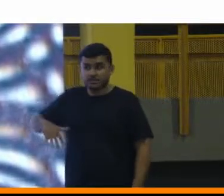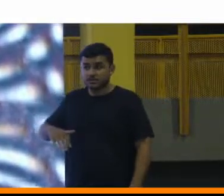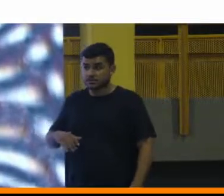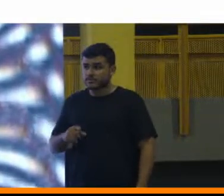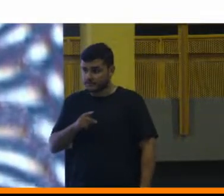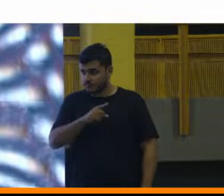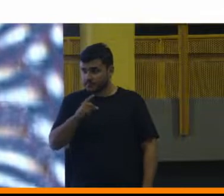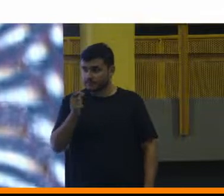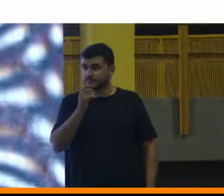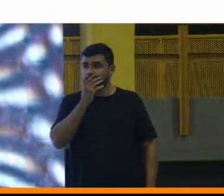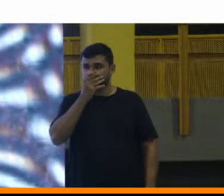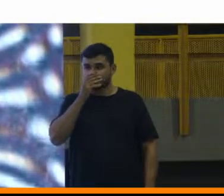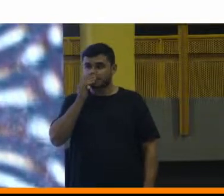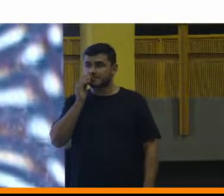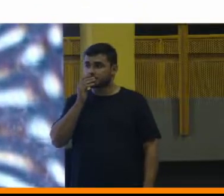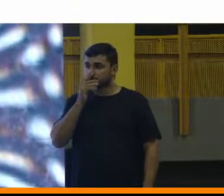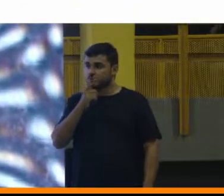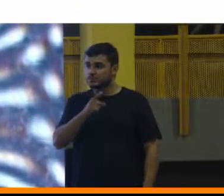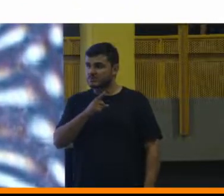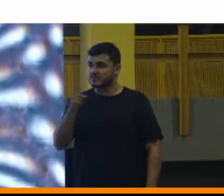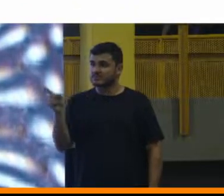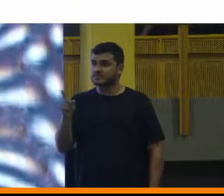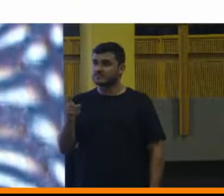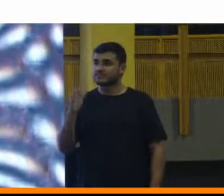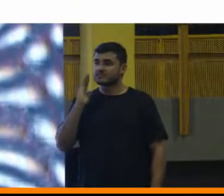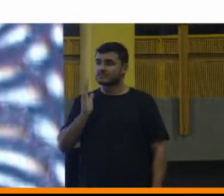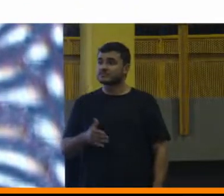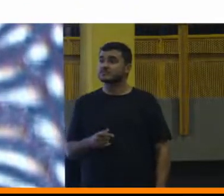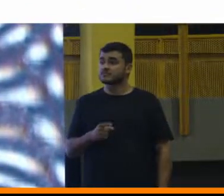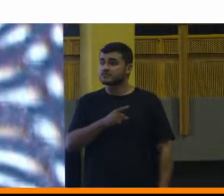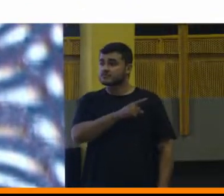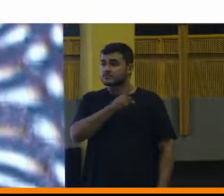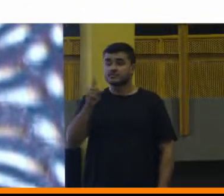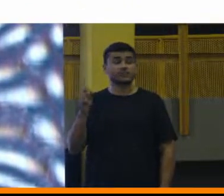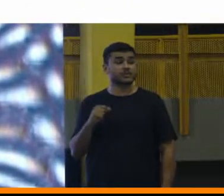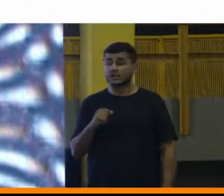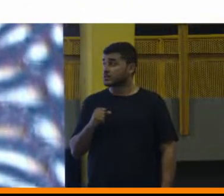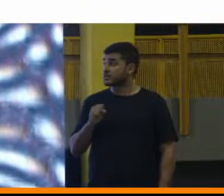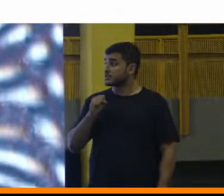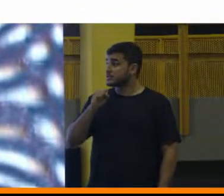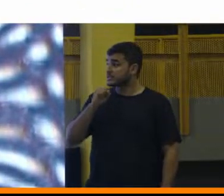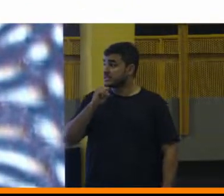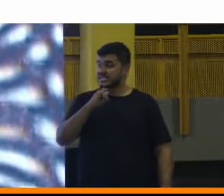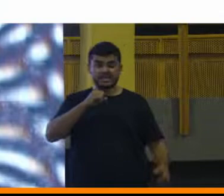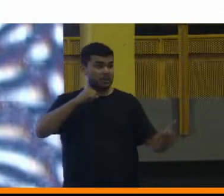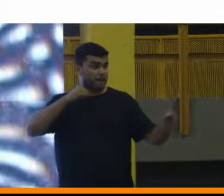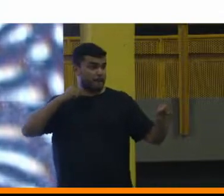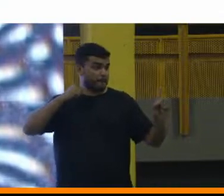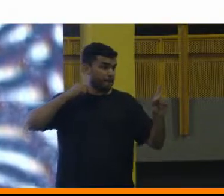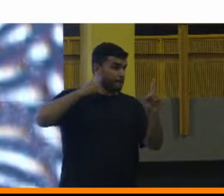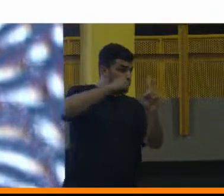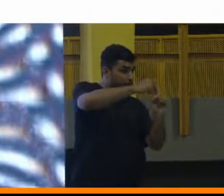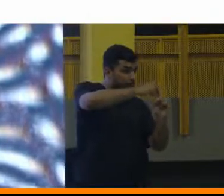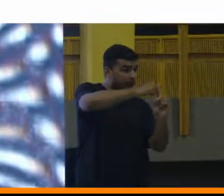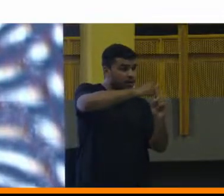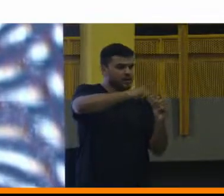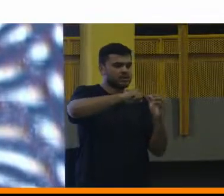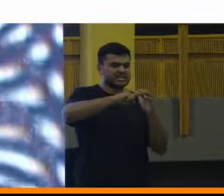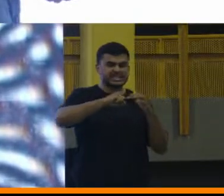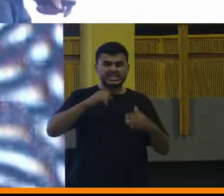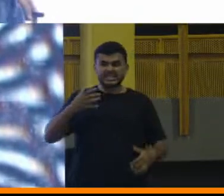Quem nunca deu um soco já deve ter percebido que até a mão, né? Agora